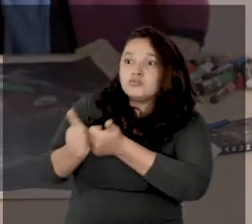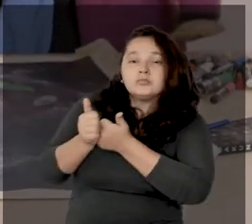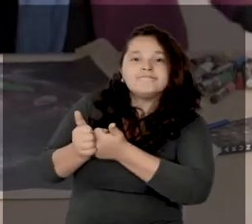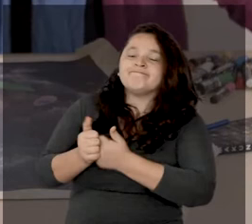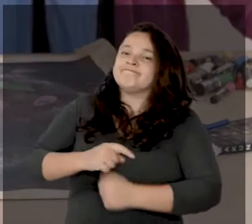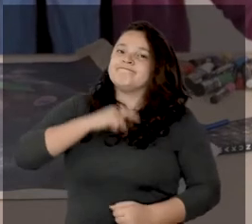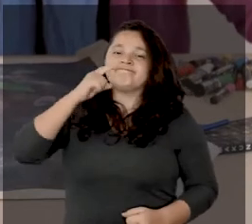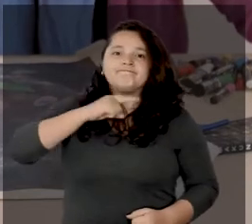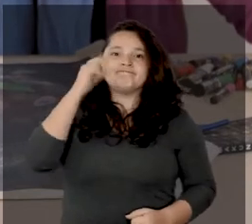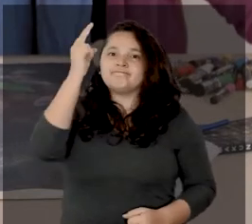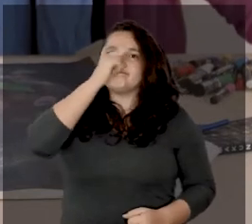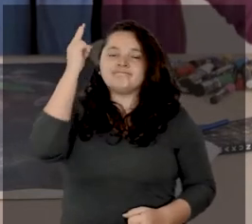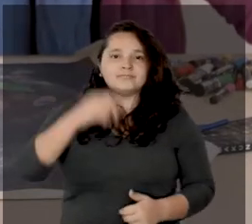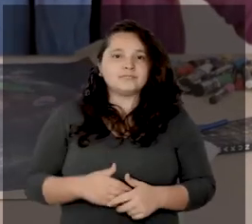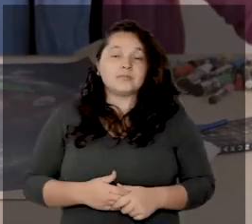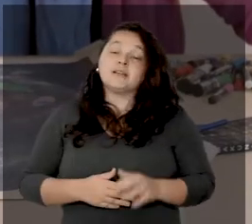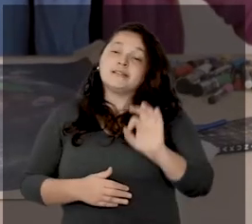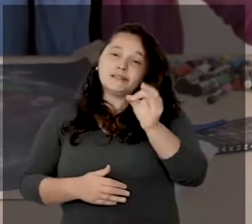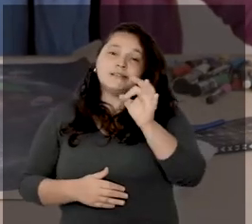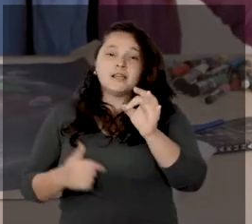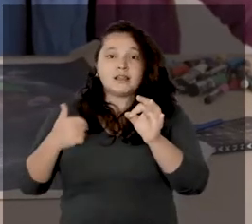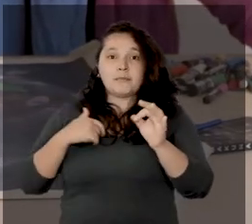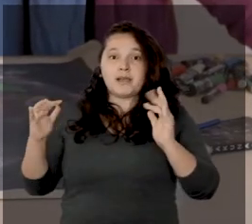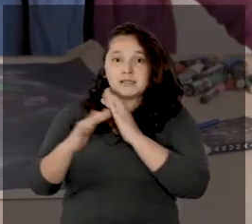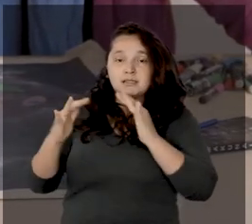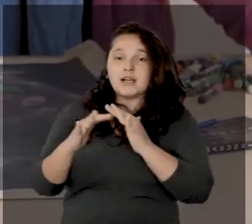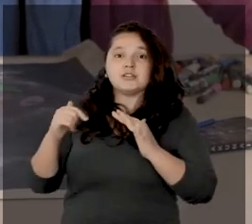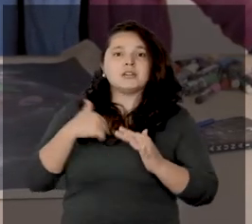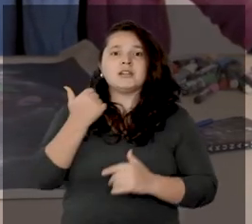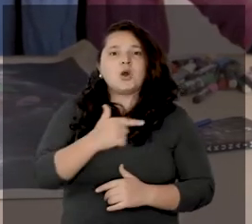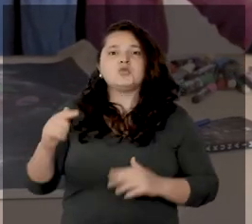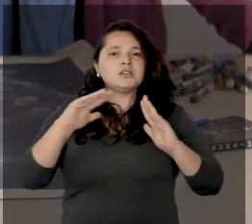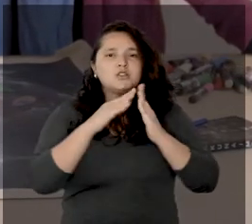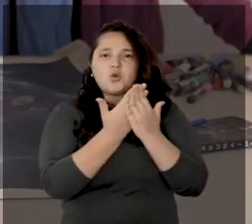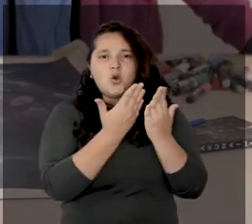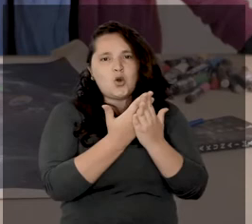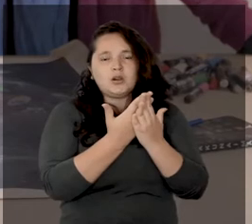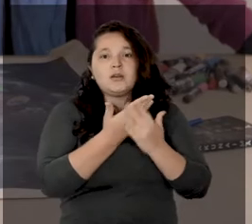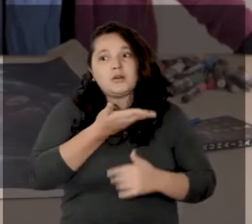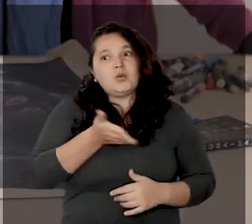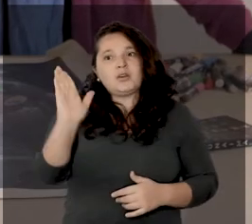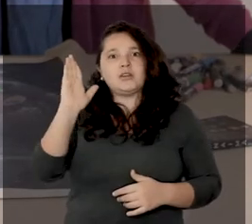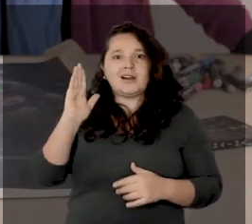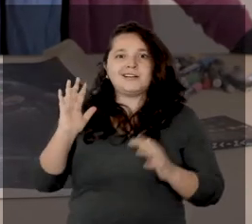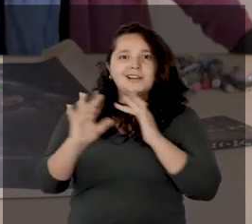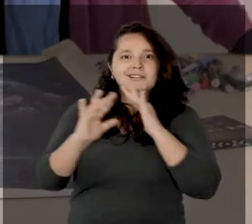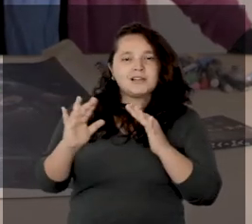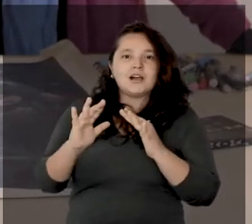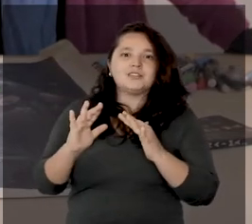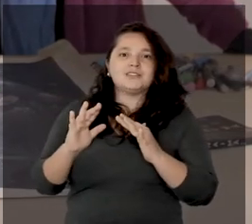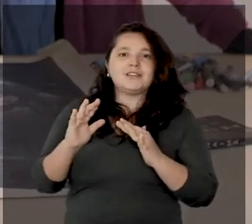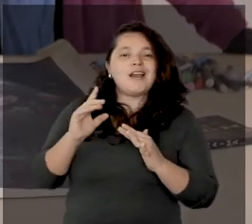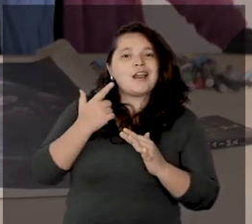não tinha escola, a gente tinha que estudar na escola oficial, na escola não indígena, e lá eu escutava outras histórias e tal, inclusive